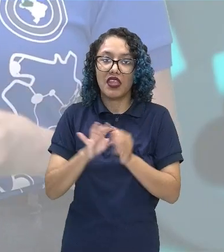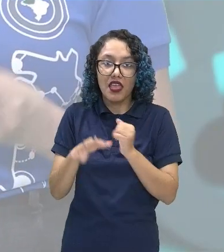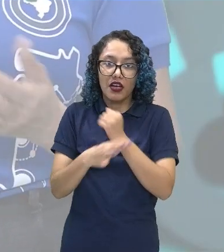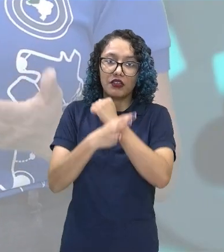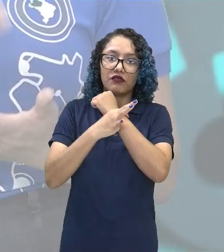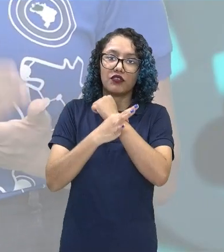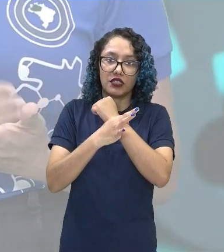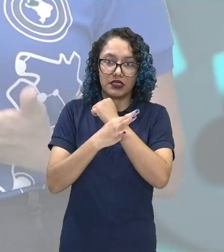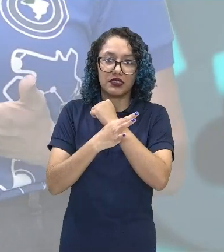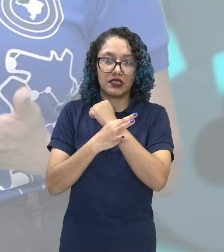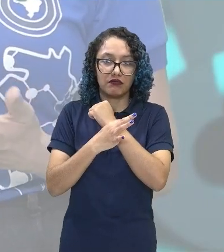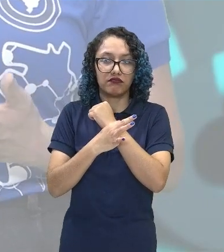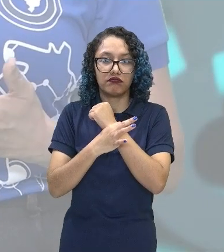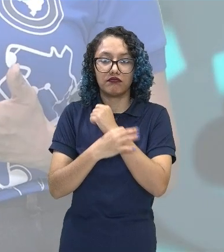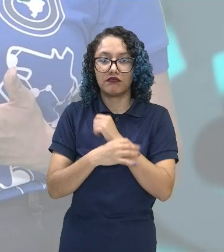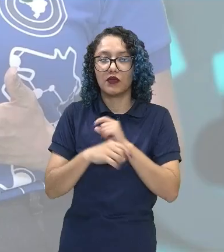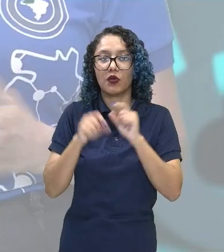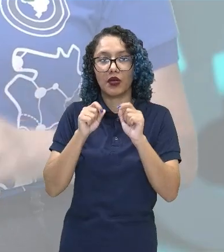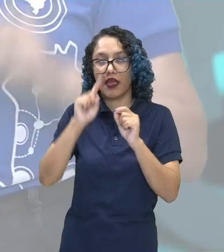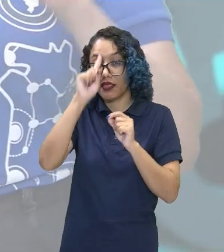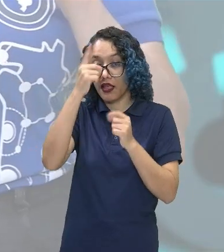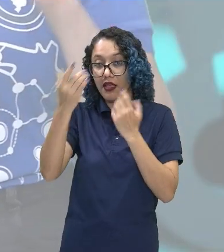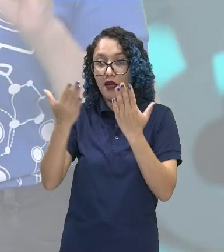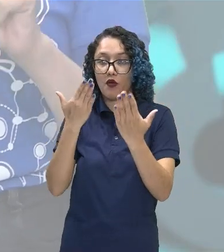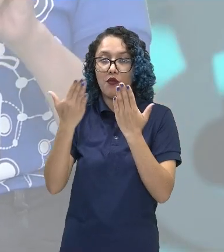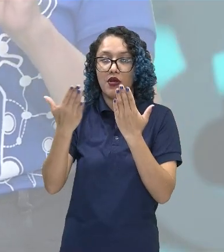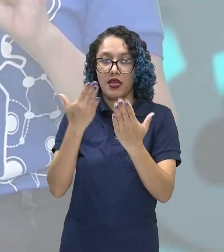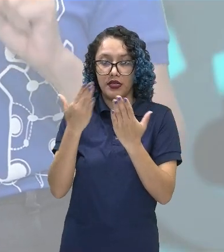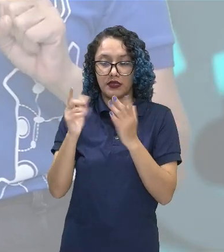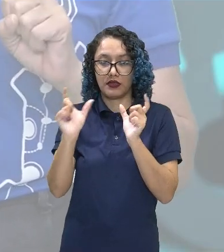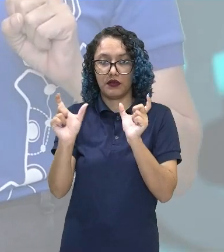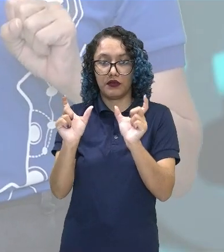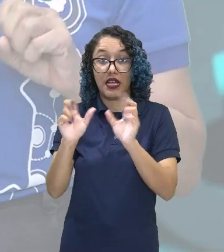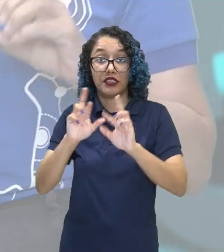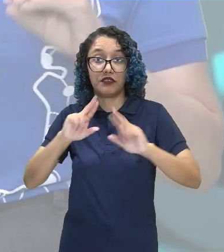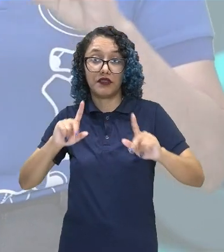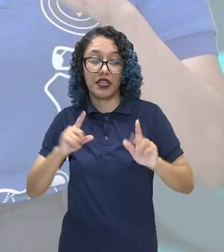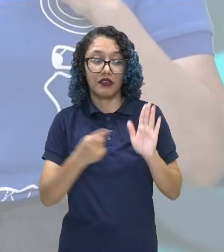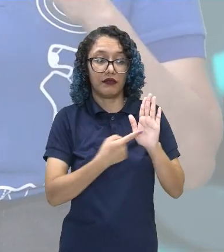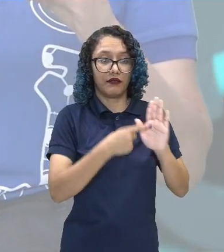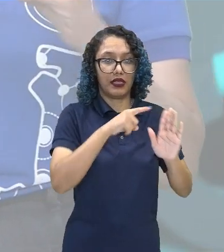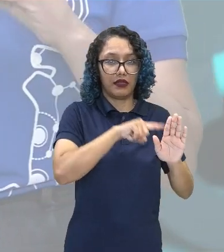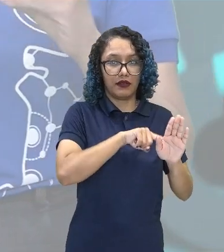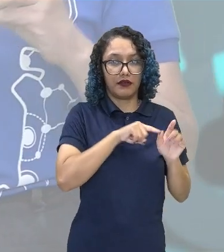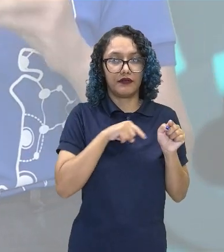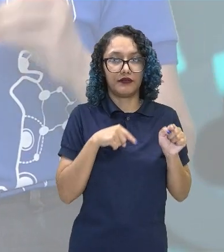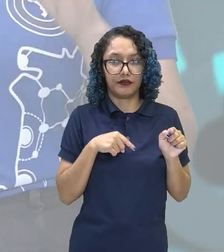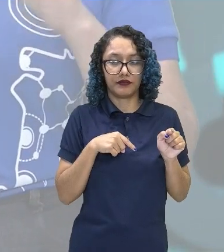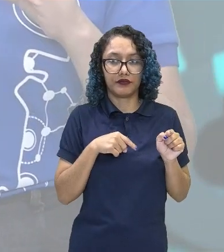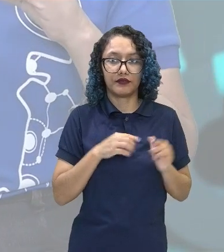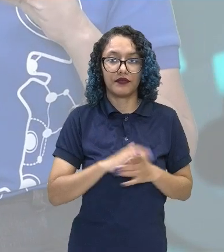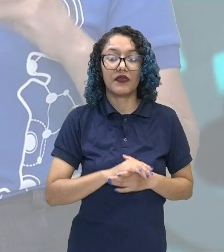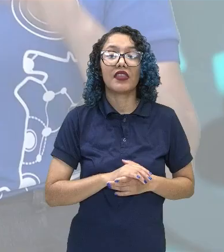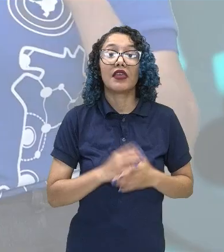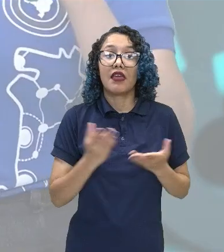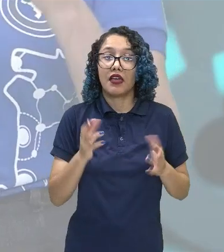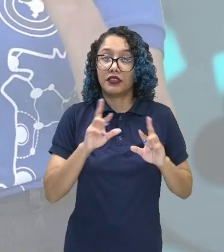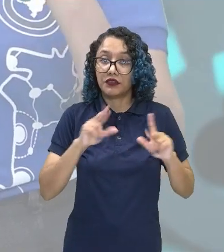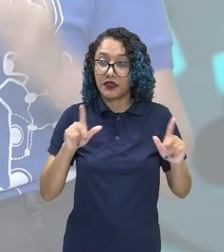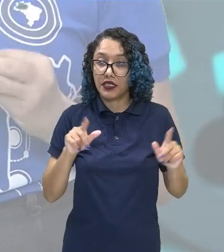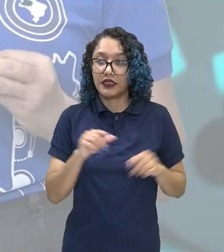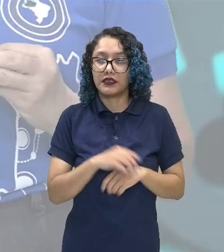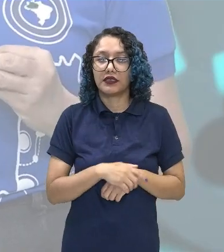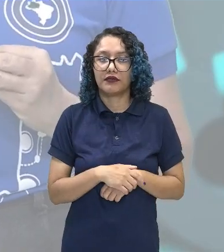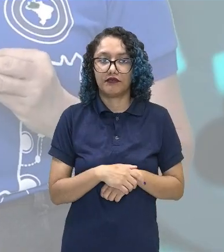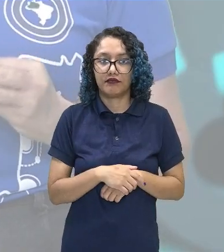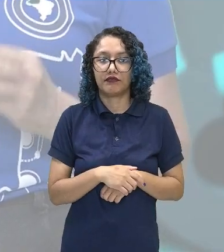se está comparando um termo a outro, diferente da metáfora. Então, é esta, tá, a diferença entre